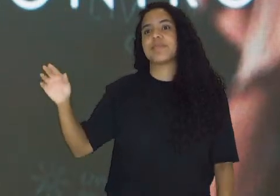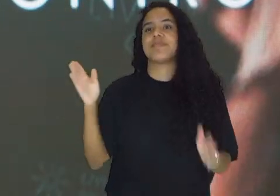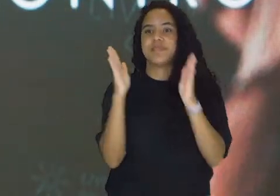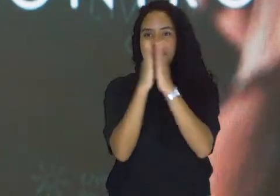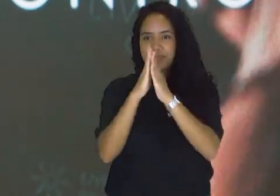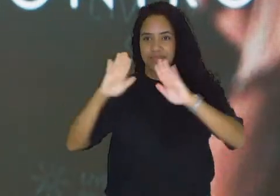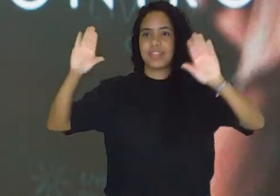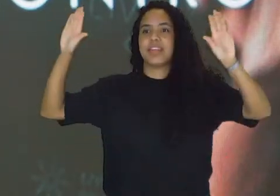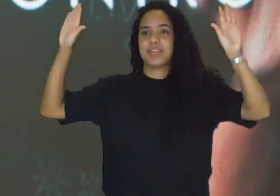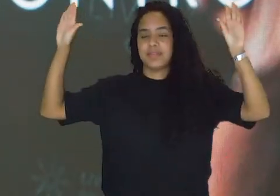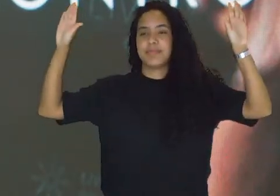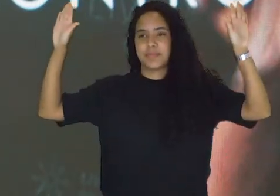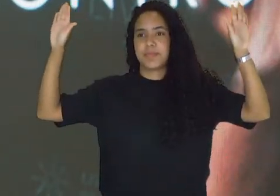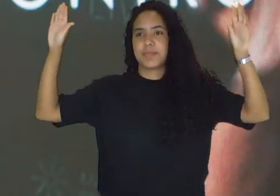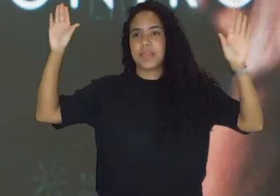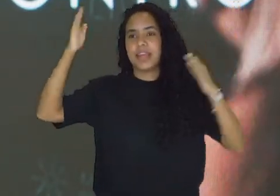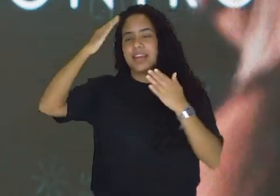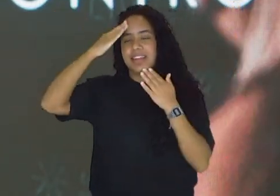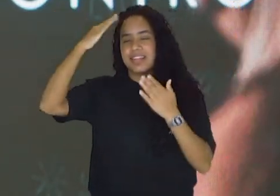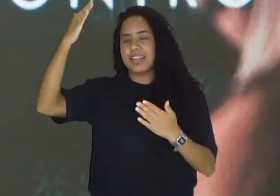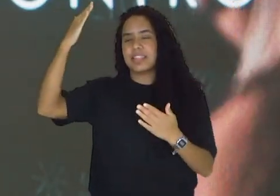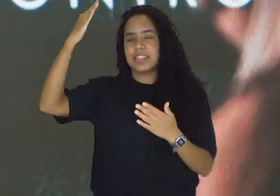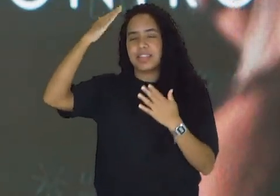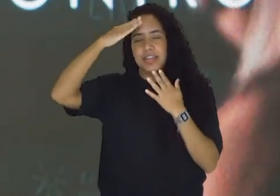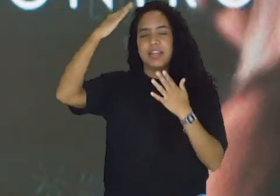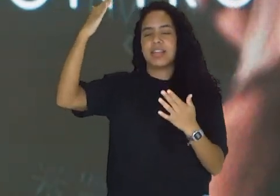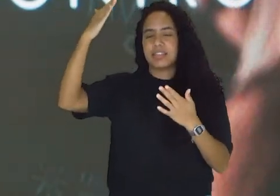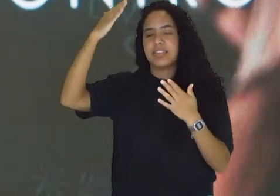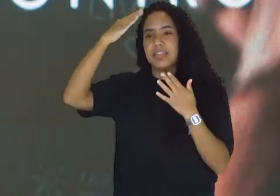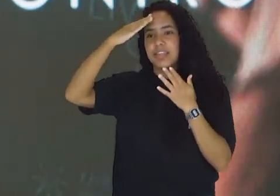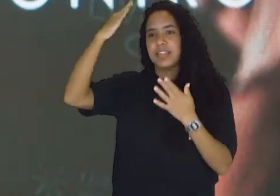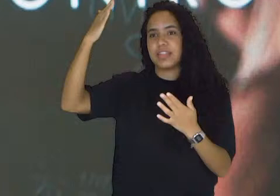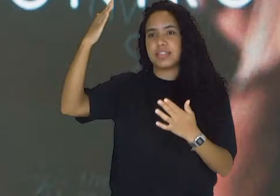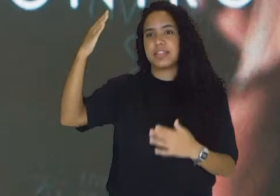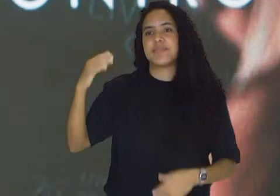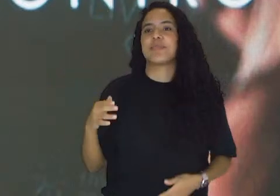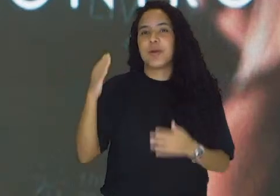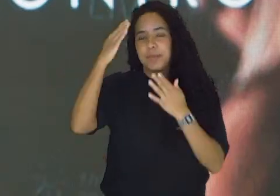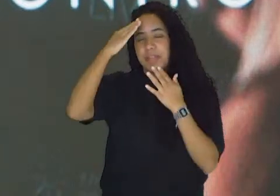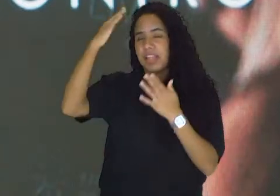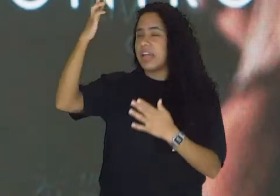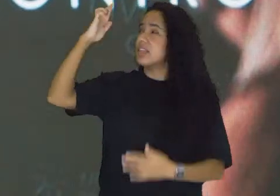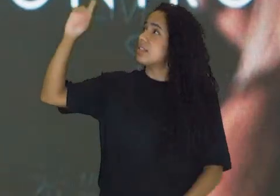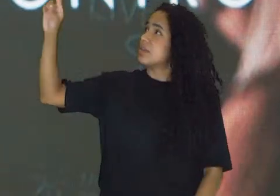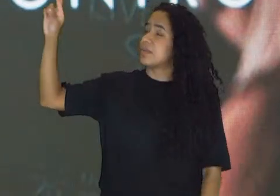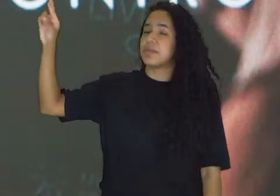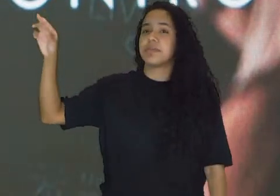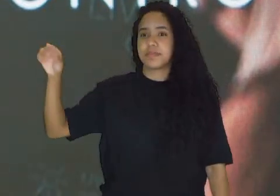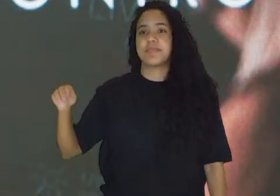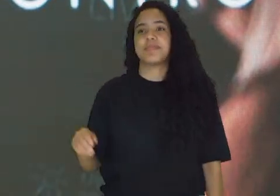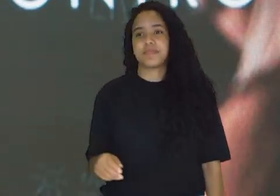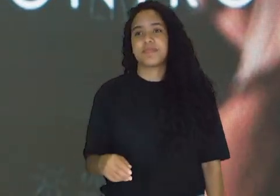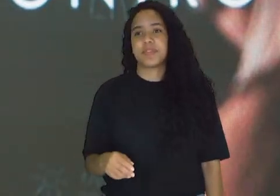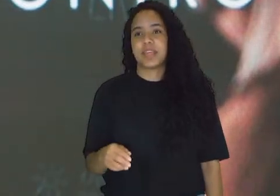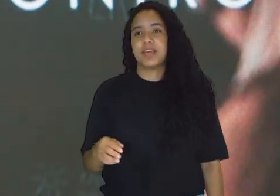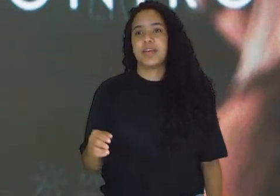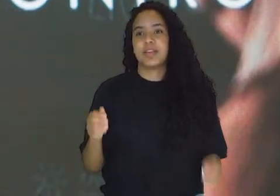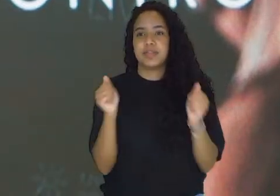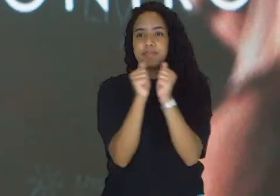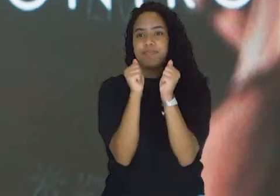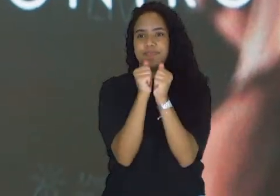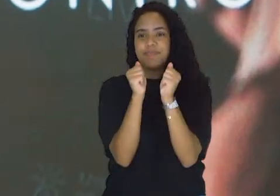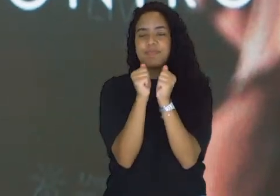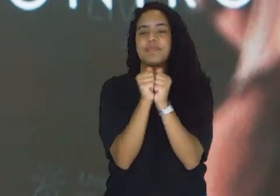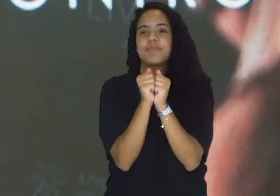e começar a agradecer ao Senhor por estar nesse lugar. Obrigado, Senhor, por estarmos juntos. Obrigado porque o Senhor é bom e a sua misericórdia dura